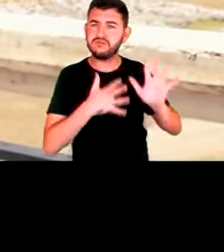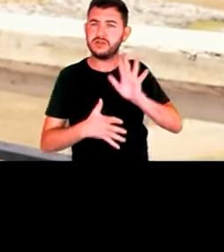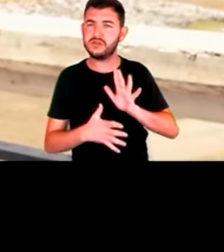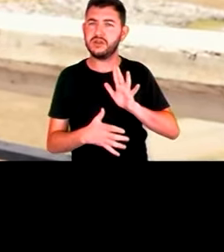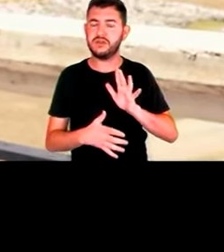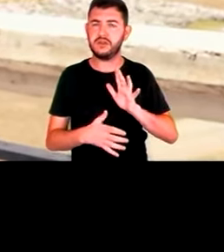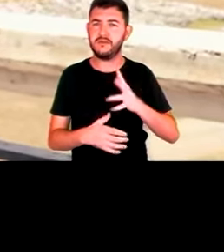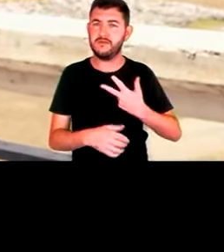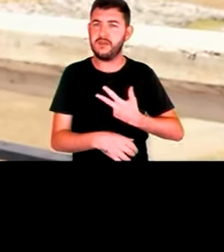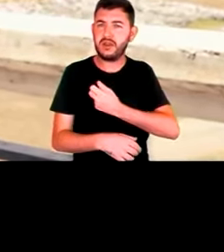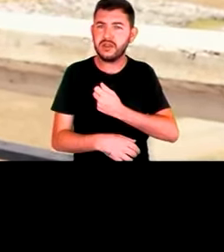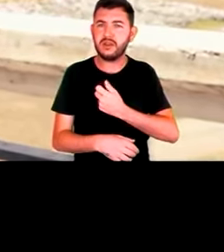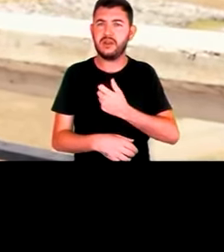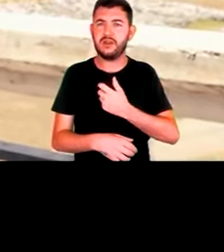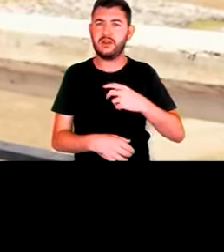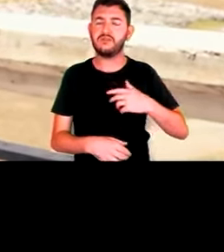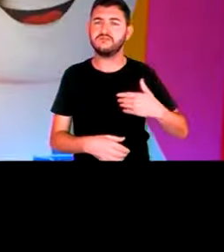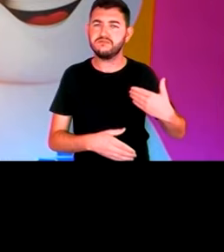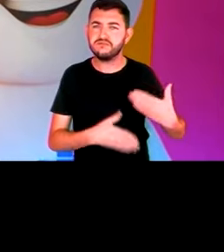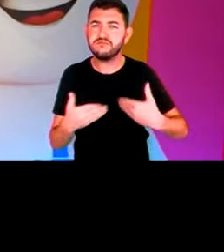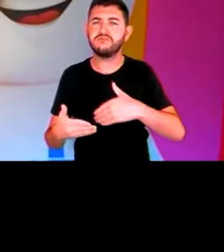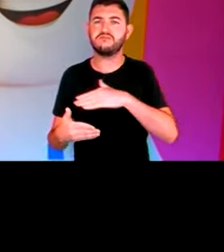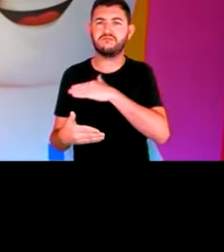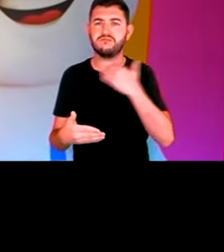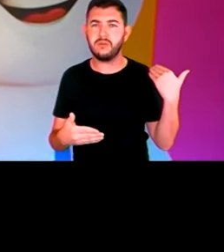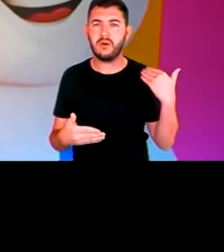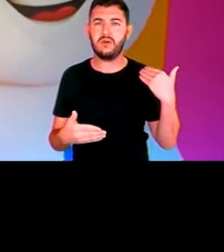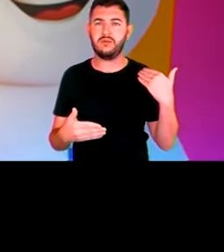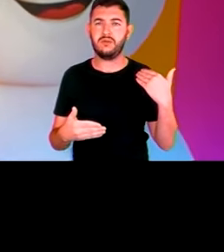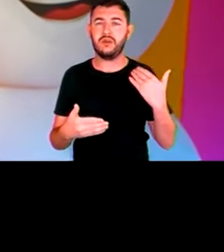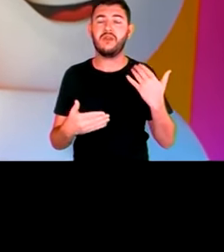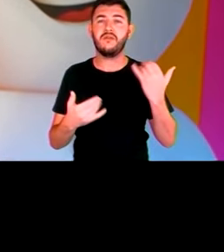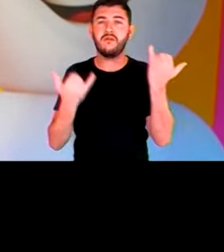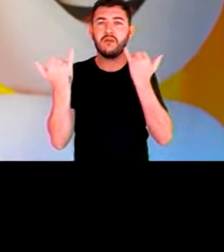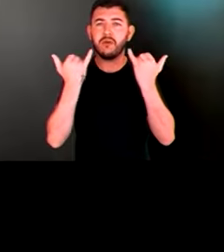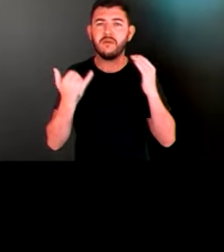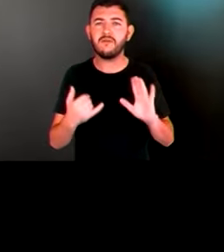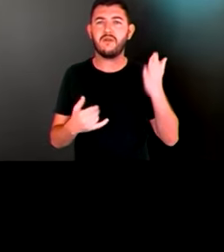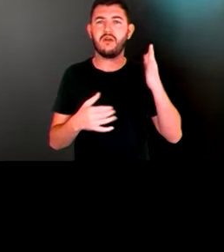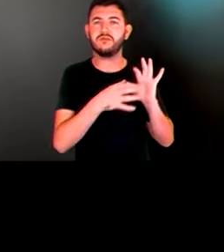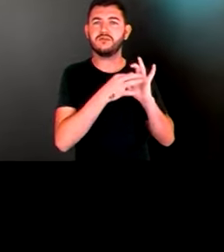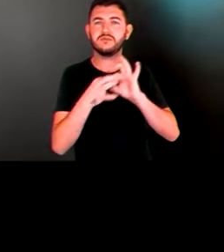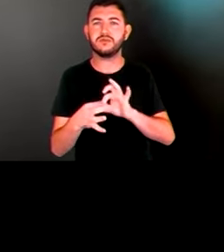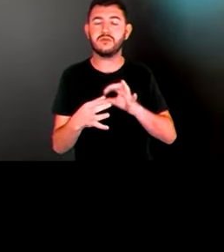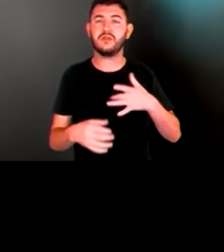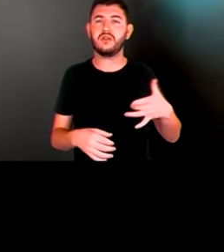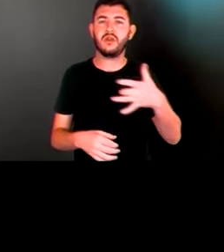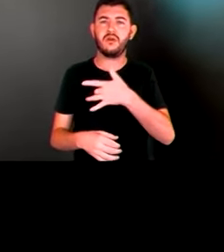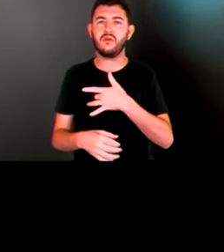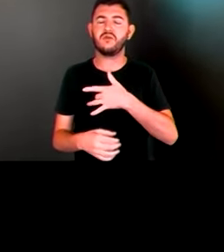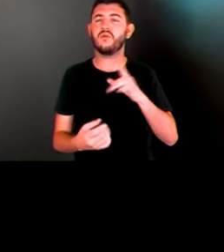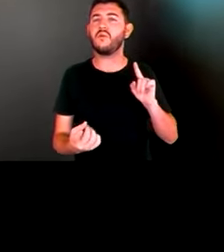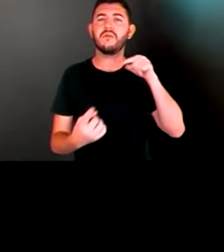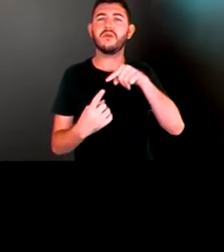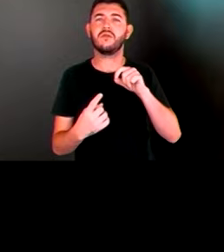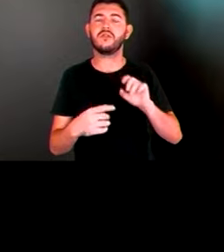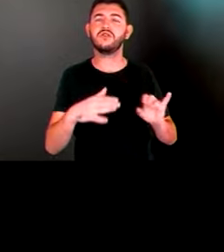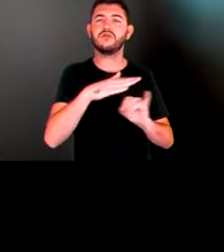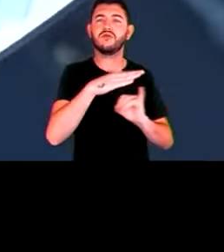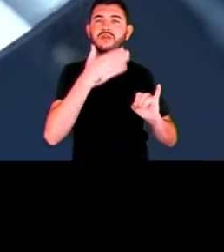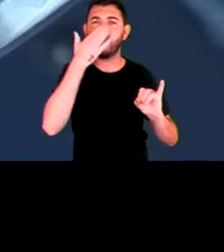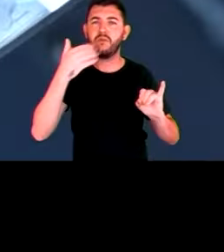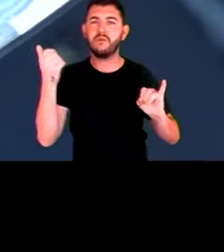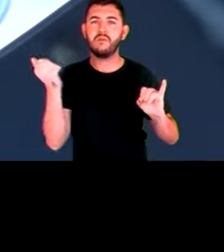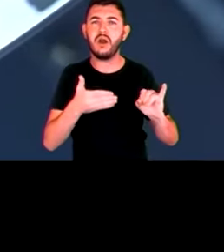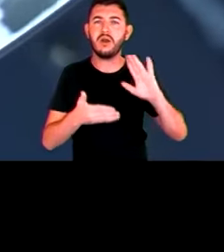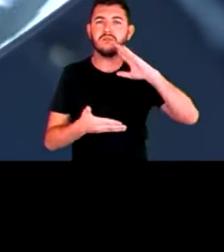que morreria se tomasse a vacina. Acho que o principal malho das desinformações sobre a saúde são que elas disseminam a ponto das